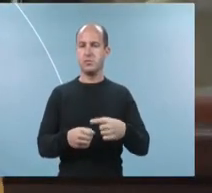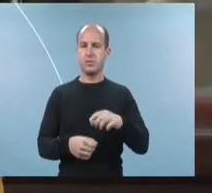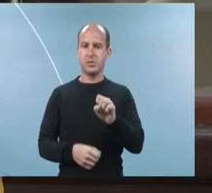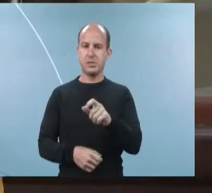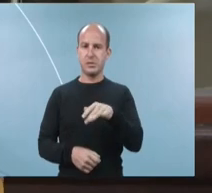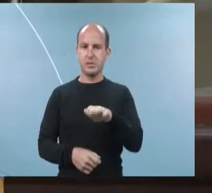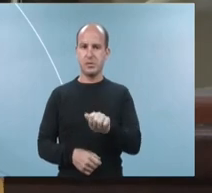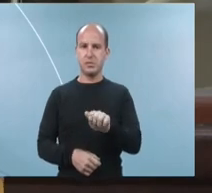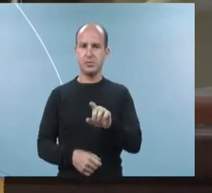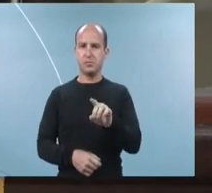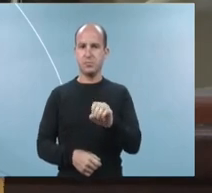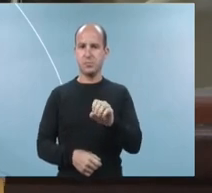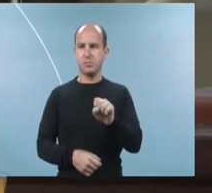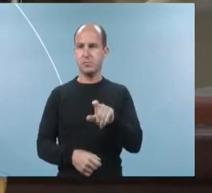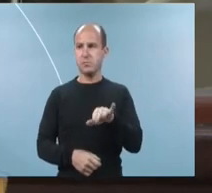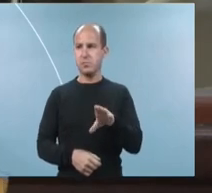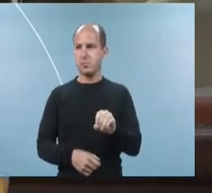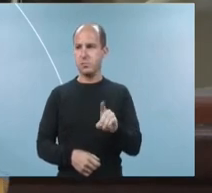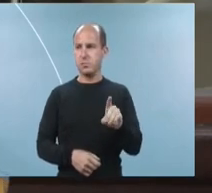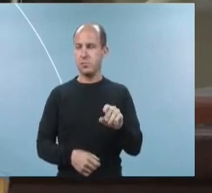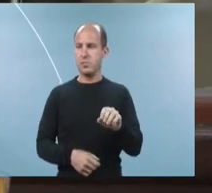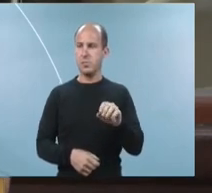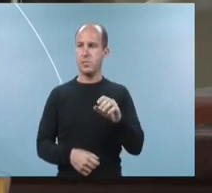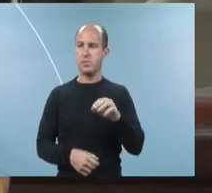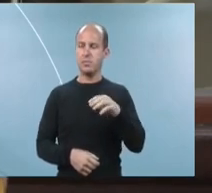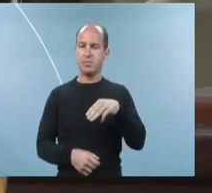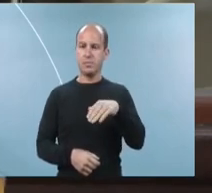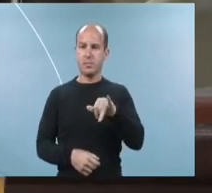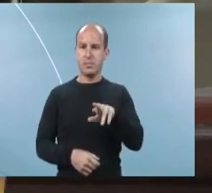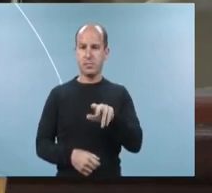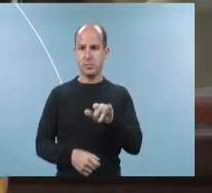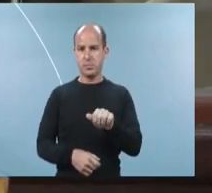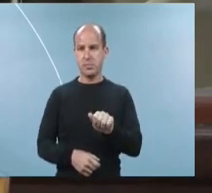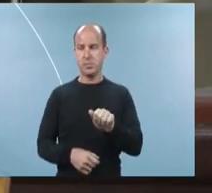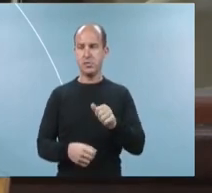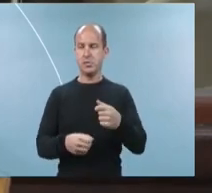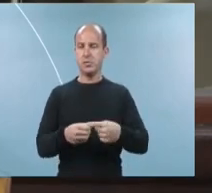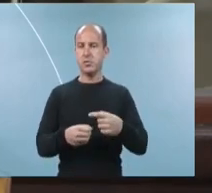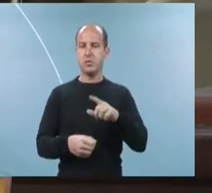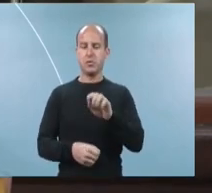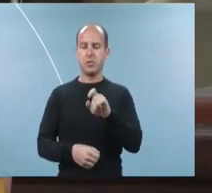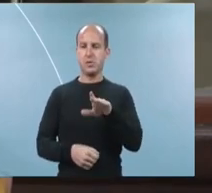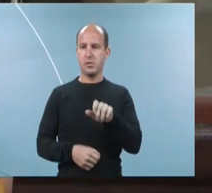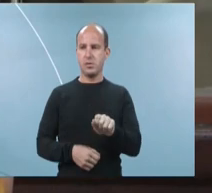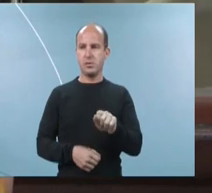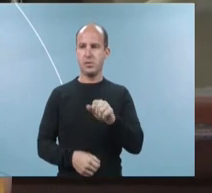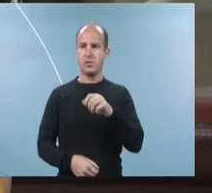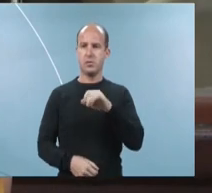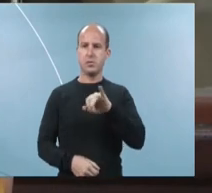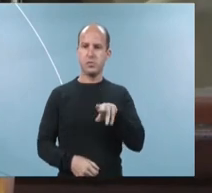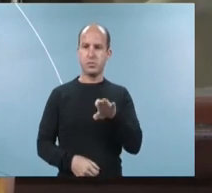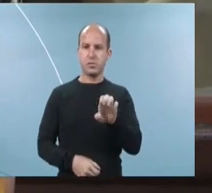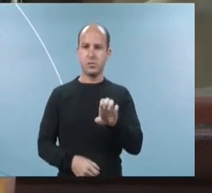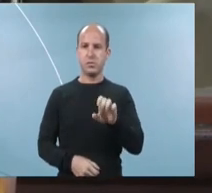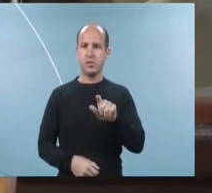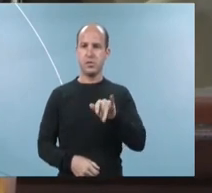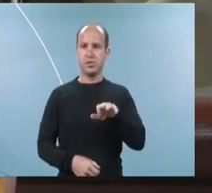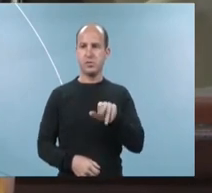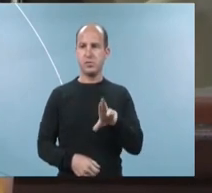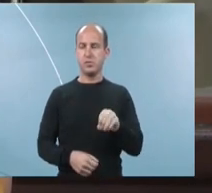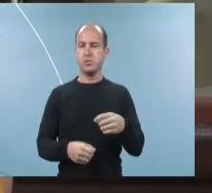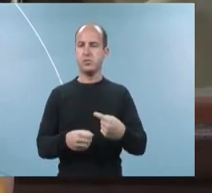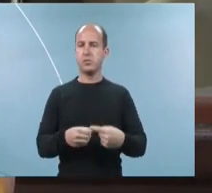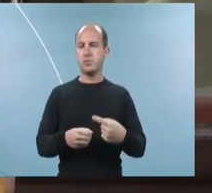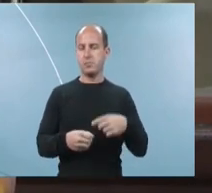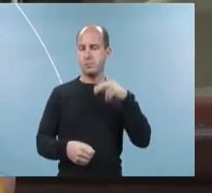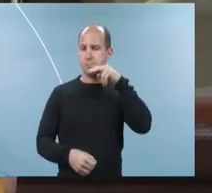Seridó, Maria Dulce da Silva Lima, de Goianinha, Maria José Araújo de Oliveira, de